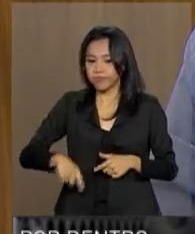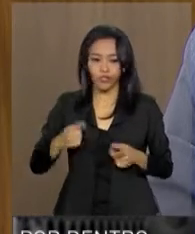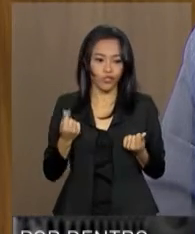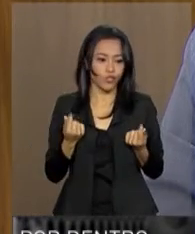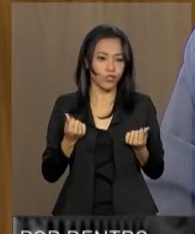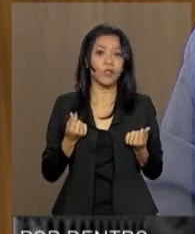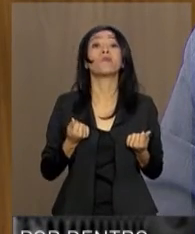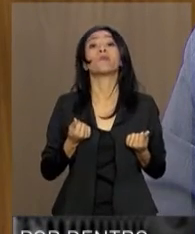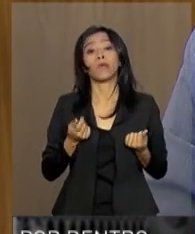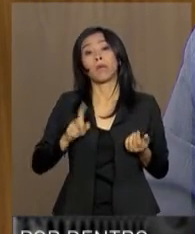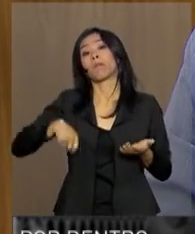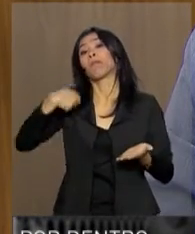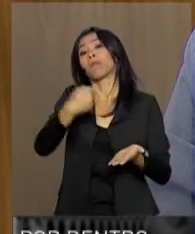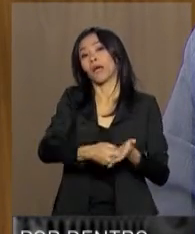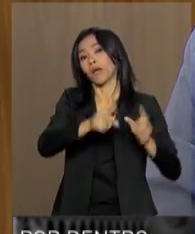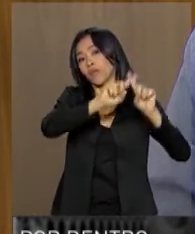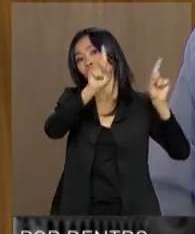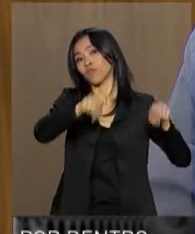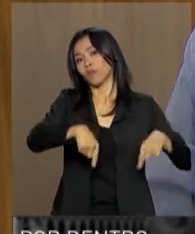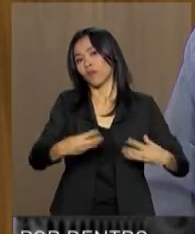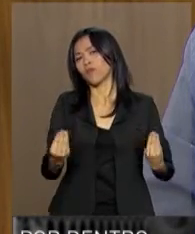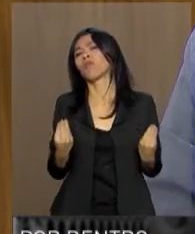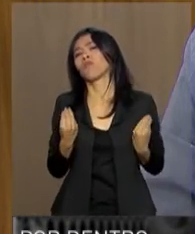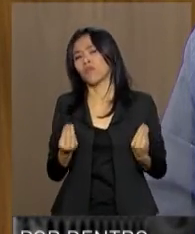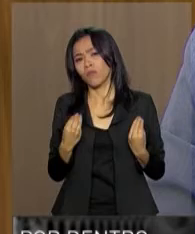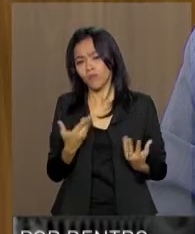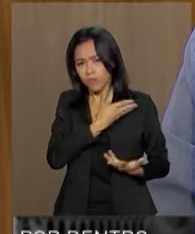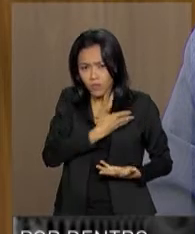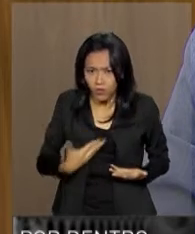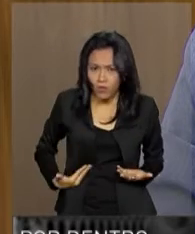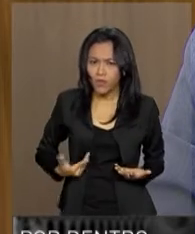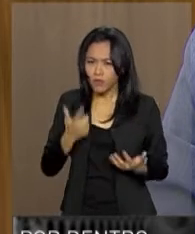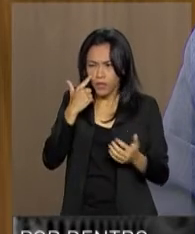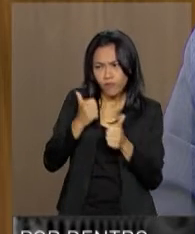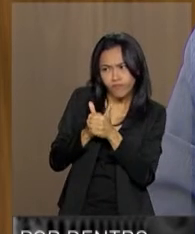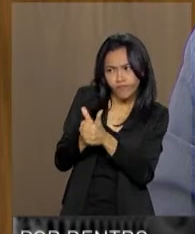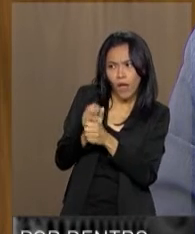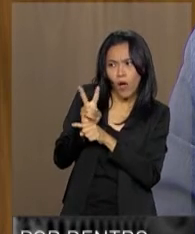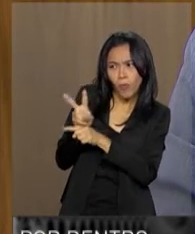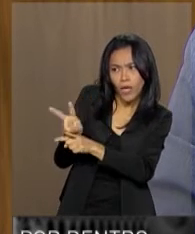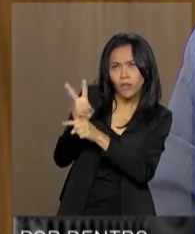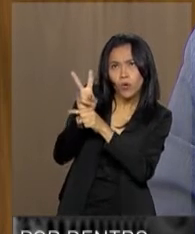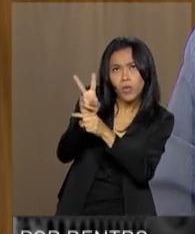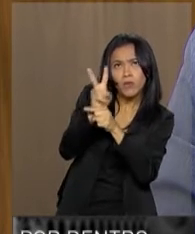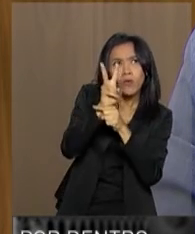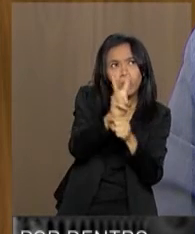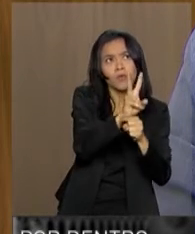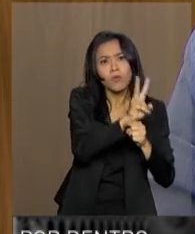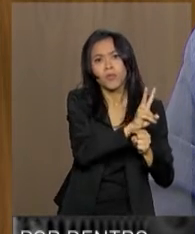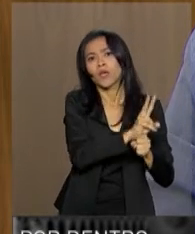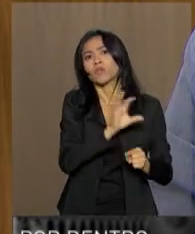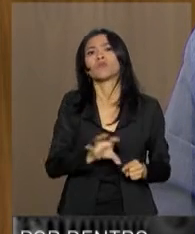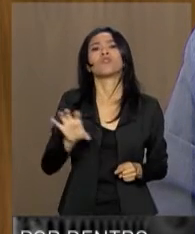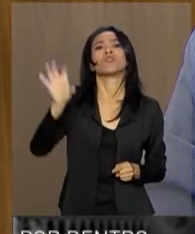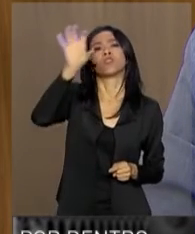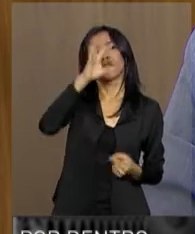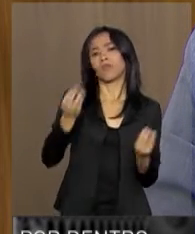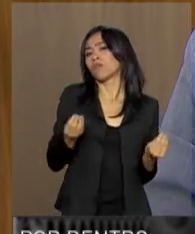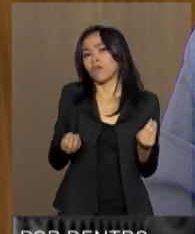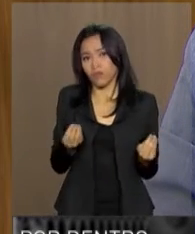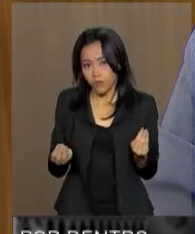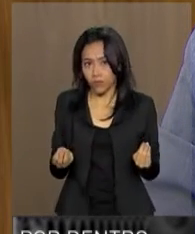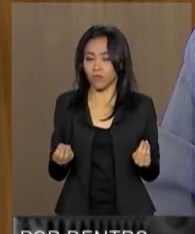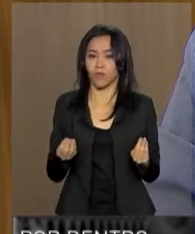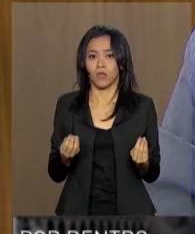pagamento da folha de funcionários como é que o governo federal tem acompanhado a situação financeira do estado principalmente em